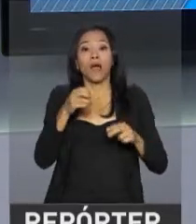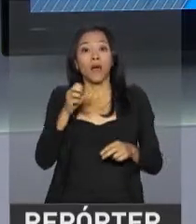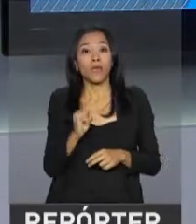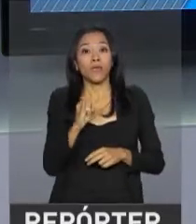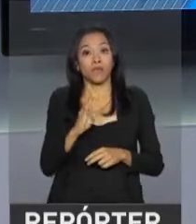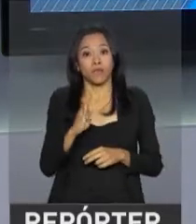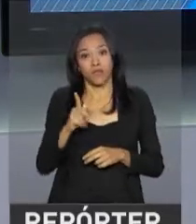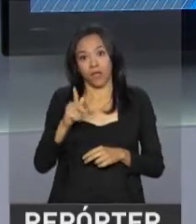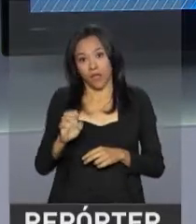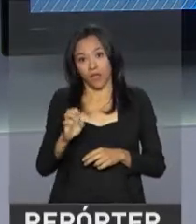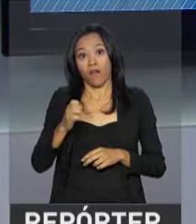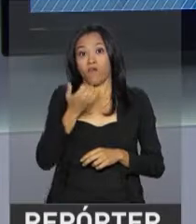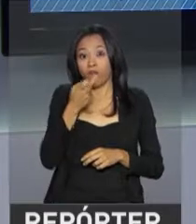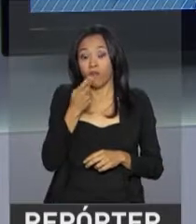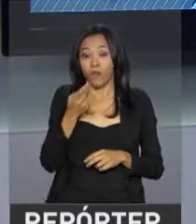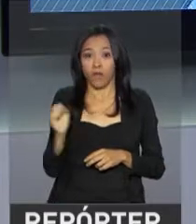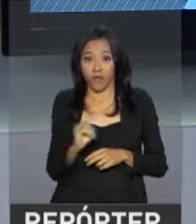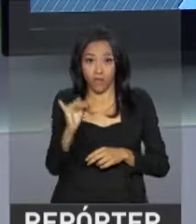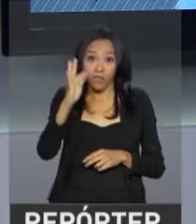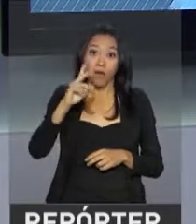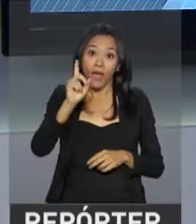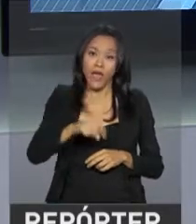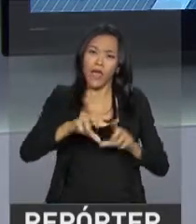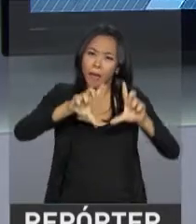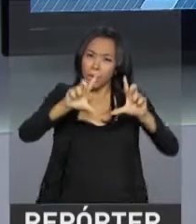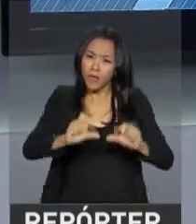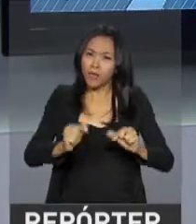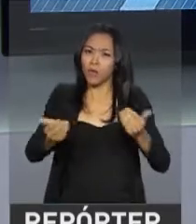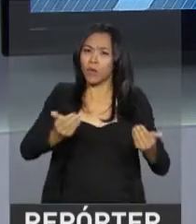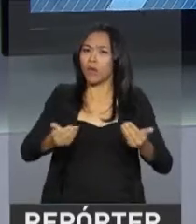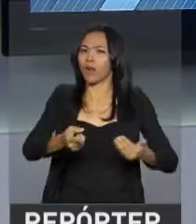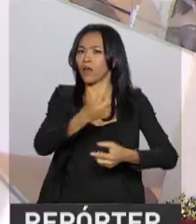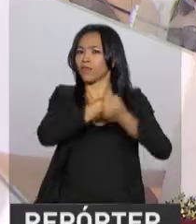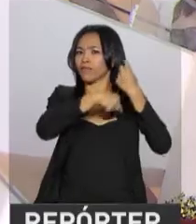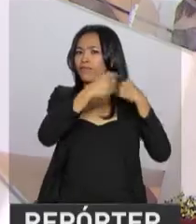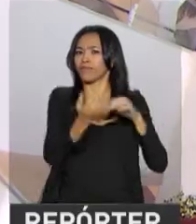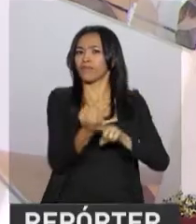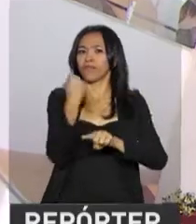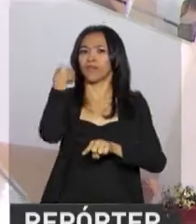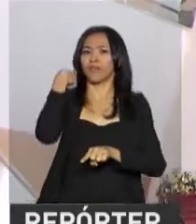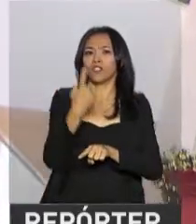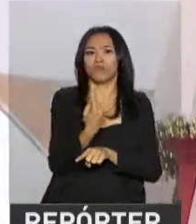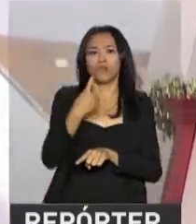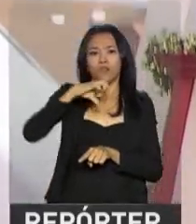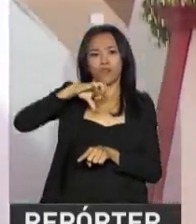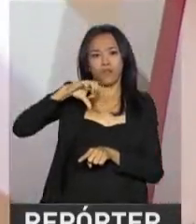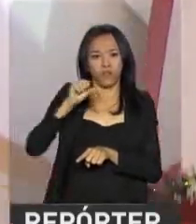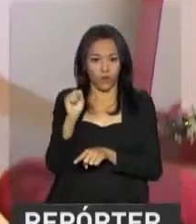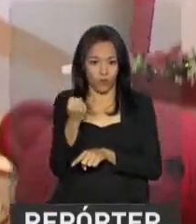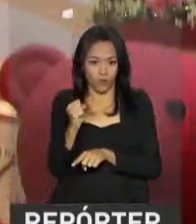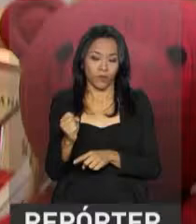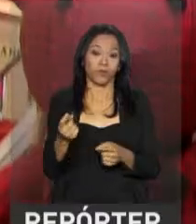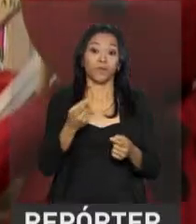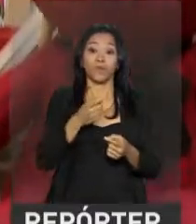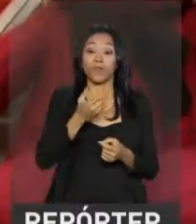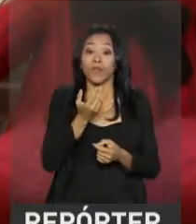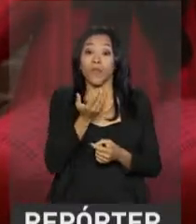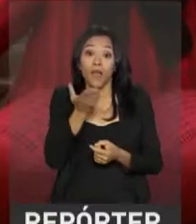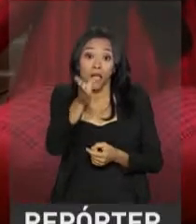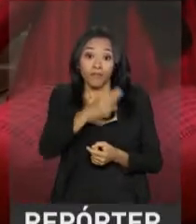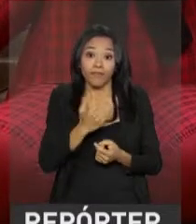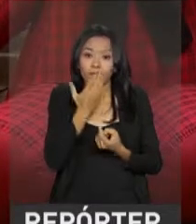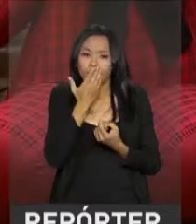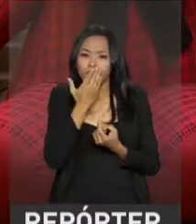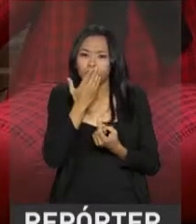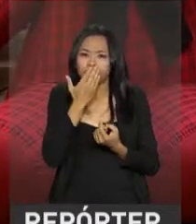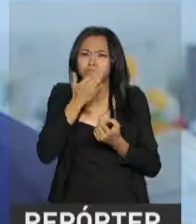oficial acumulada no ano é a menor desde 1998. A decoração natalina é um verdadeiro